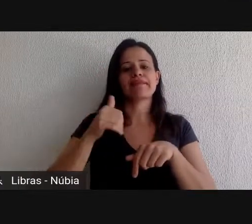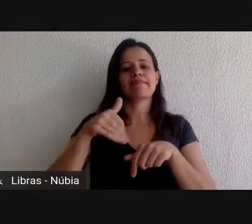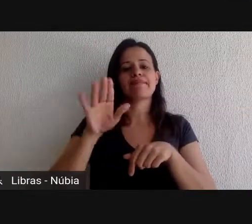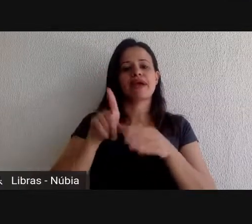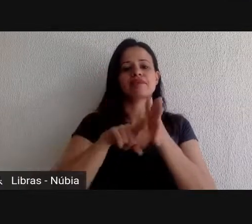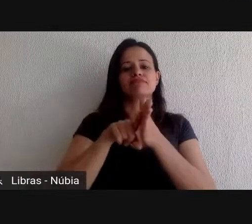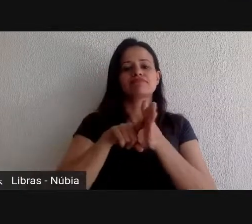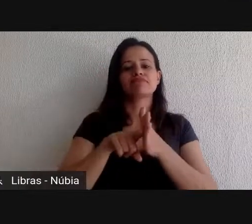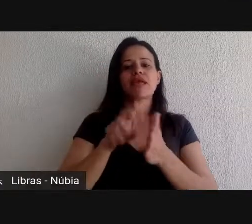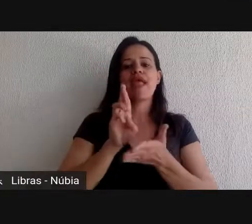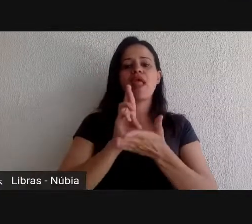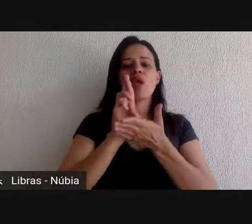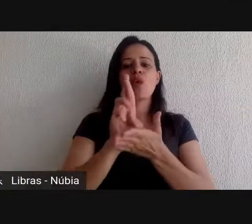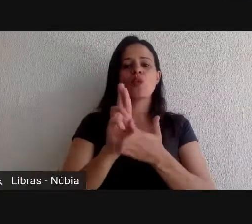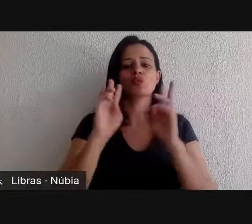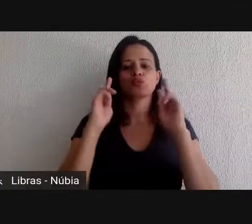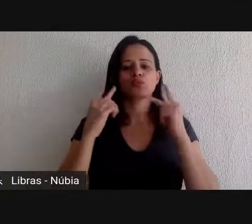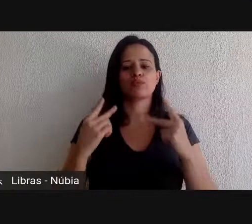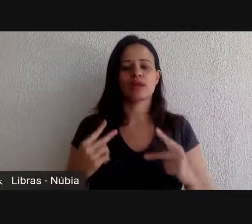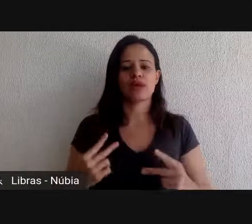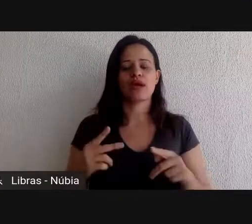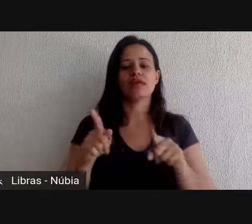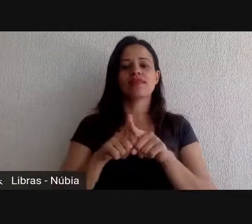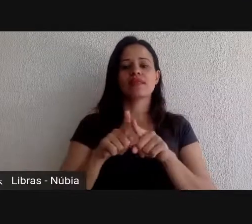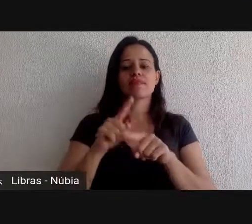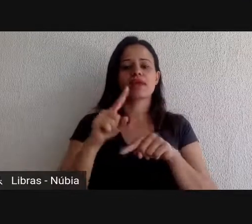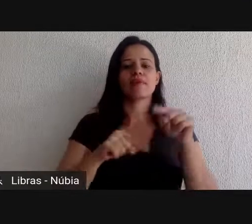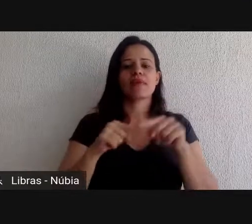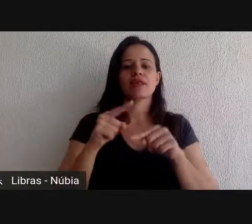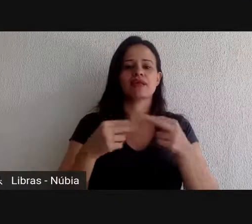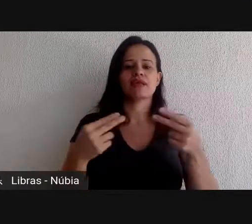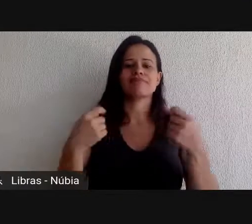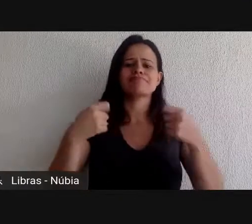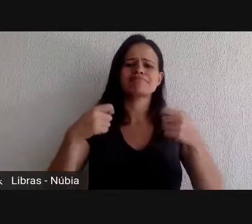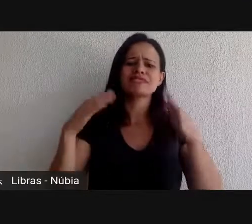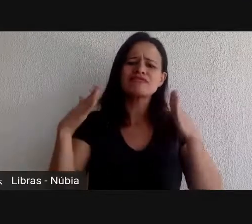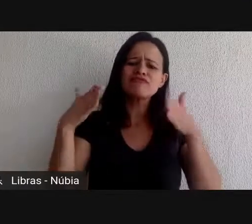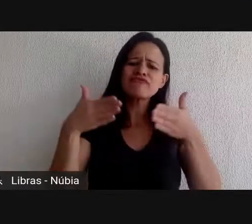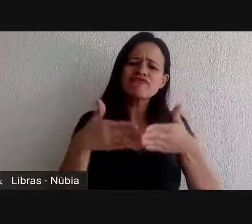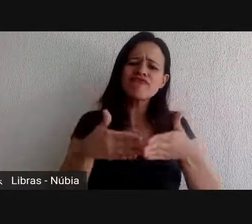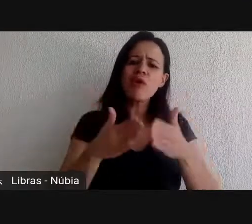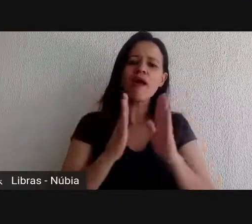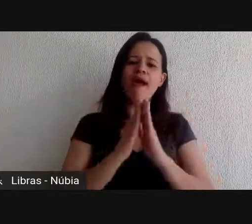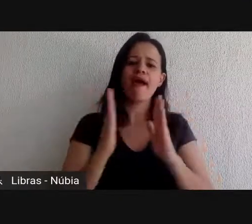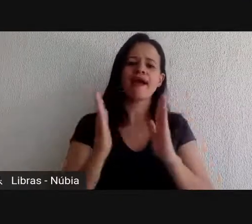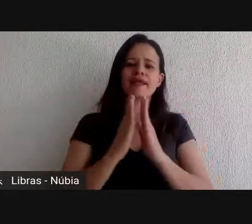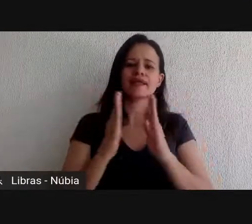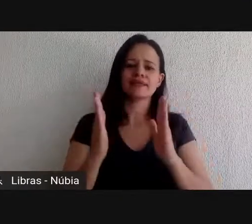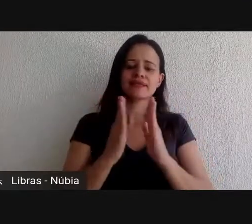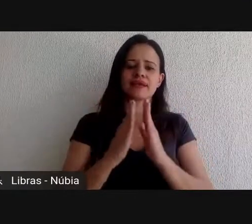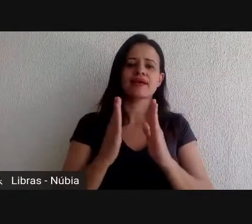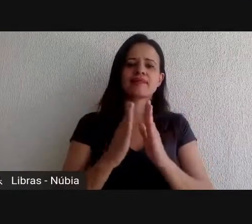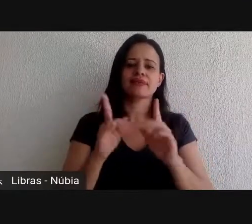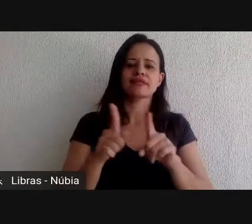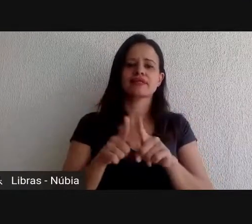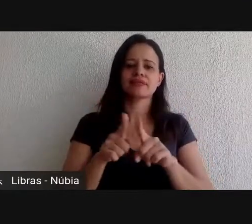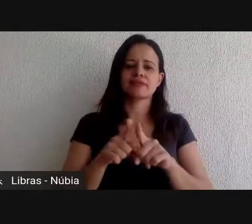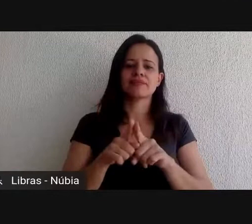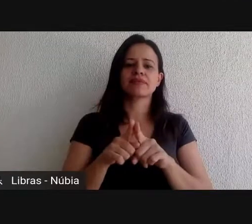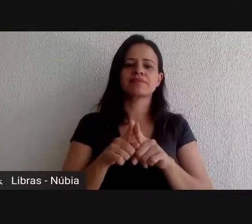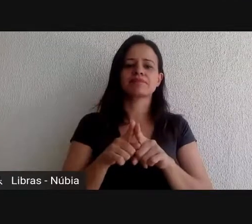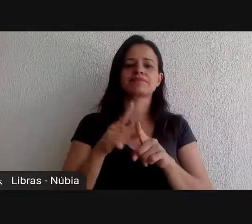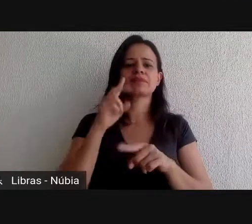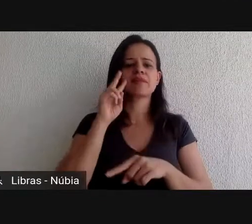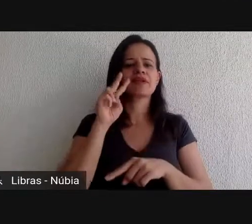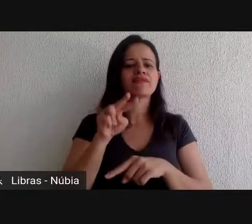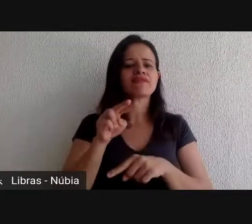de recursos humanos e materiais. O que a gente precisa focar, então, são as etapas que antecedem o balcão do licenciamento, para